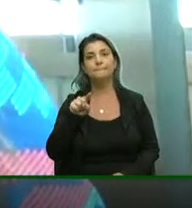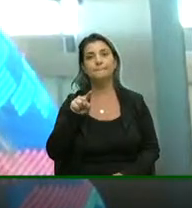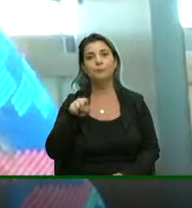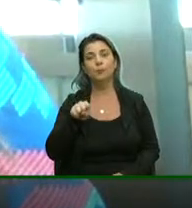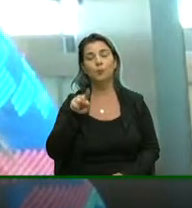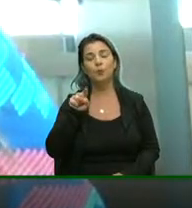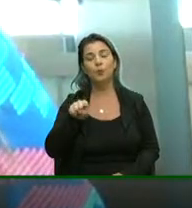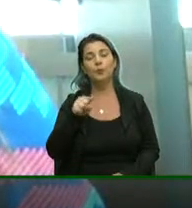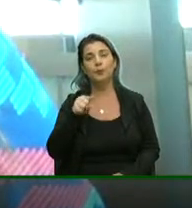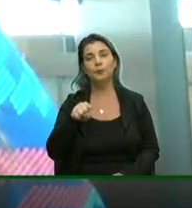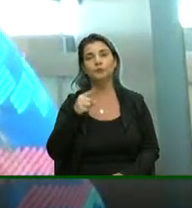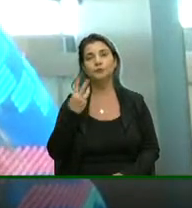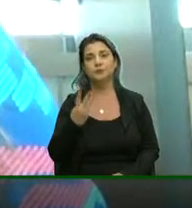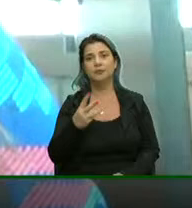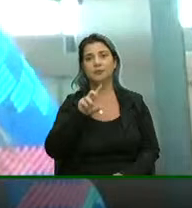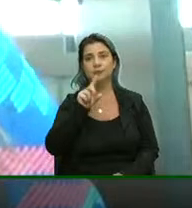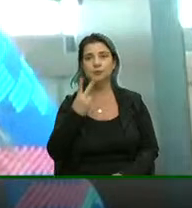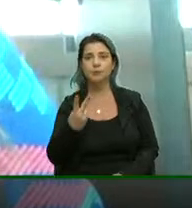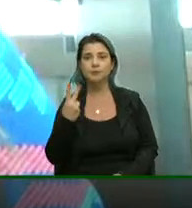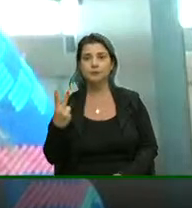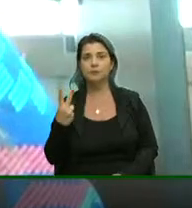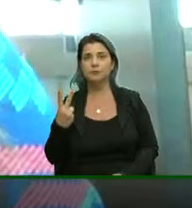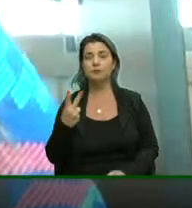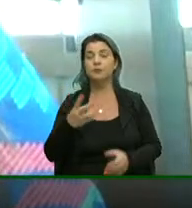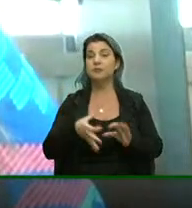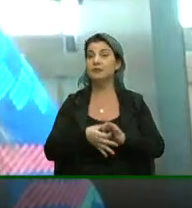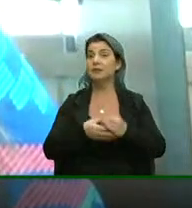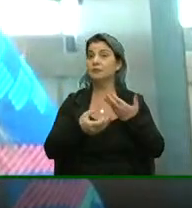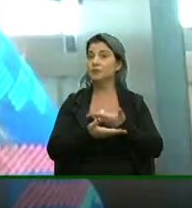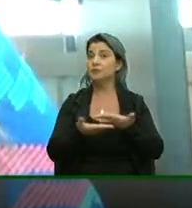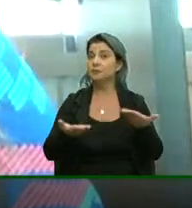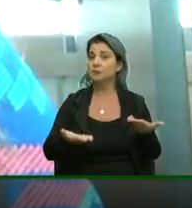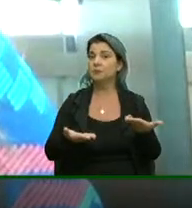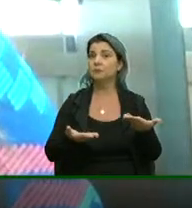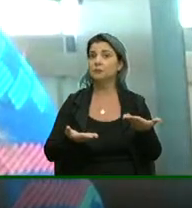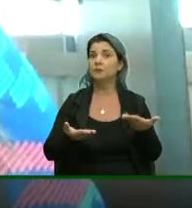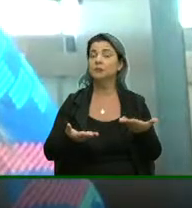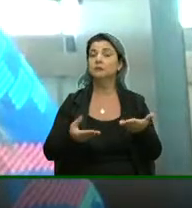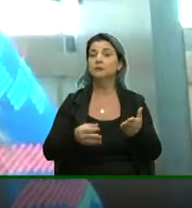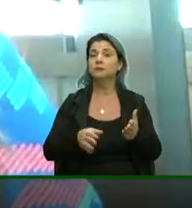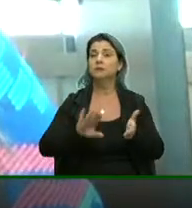1.3228 PFRS, o qual será disponibilizado na forma de